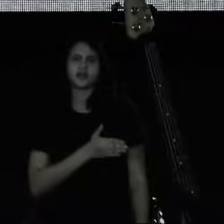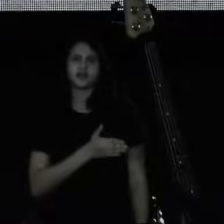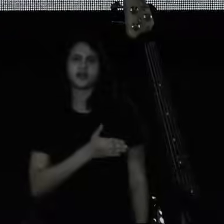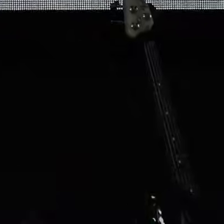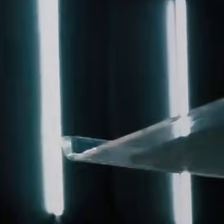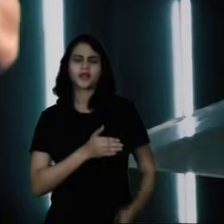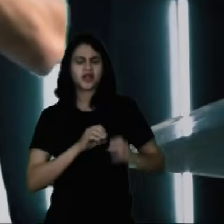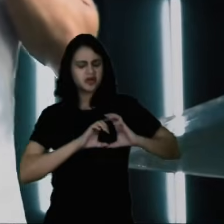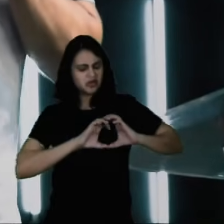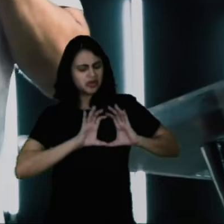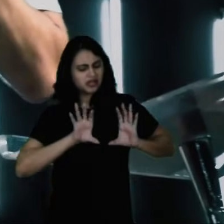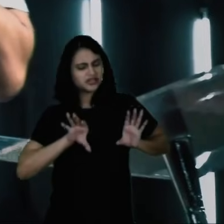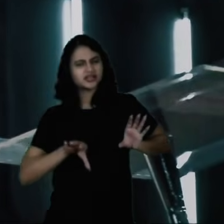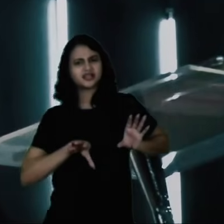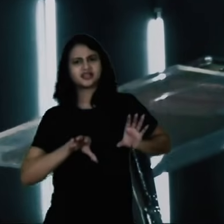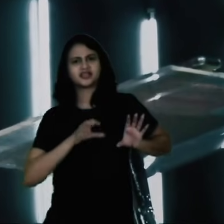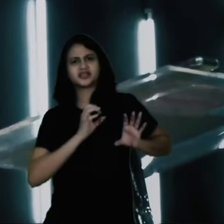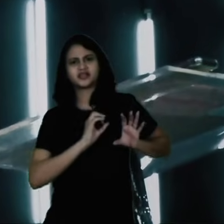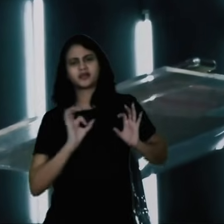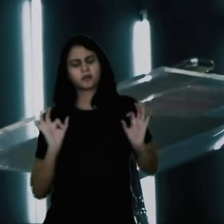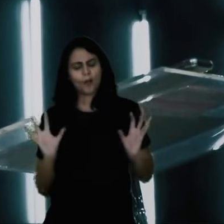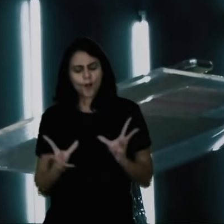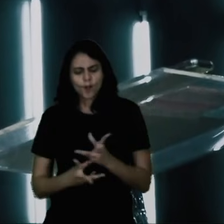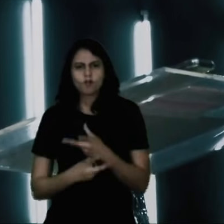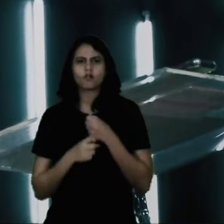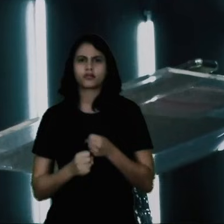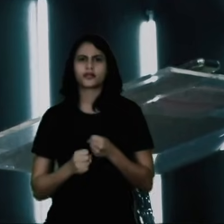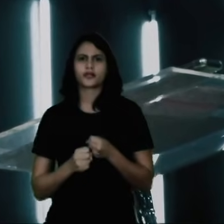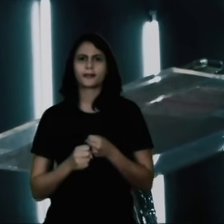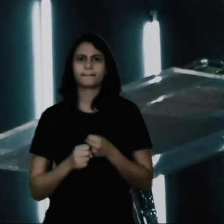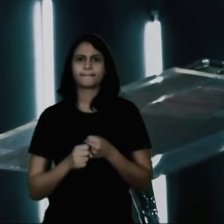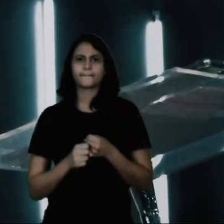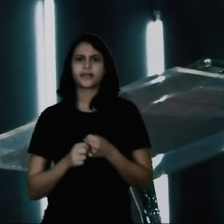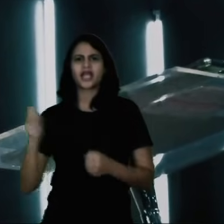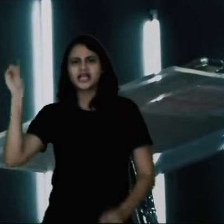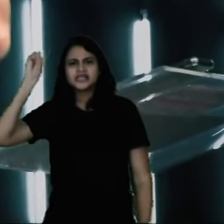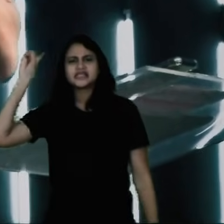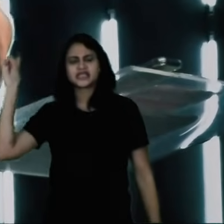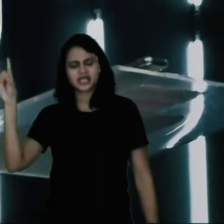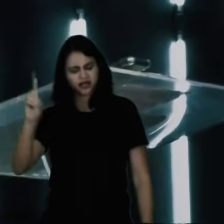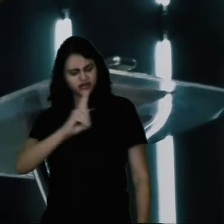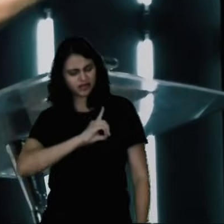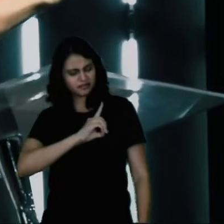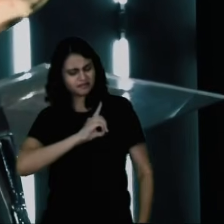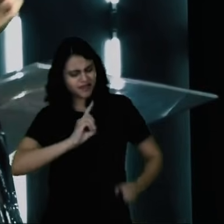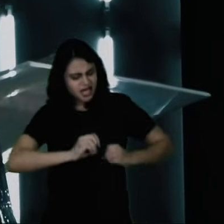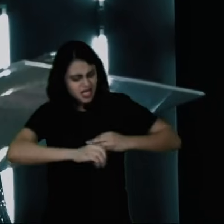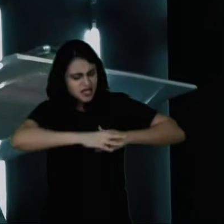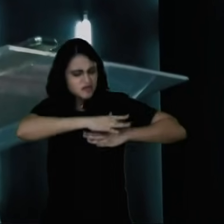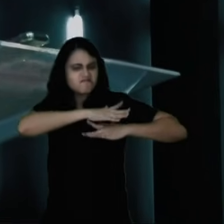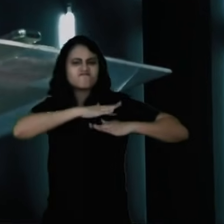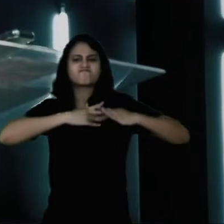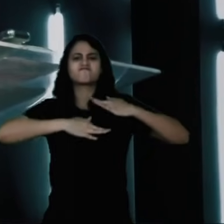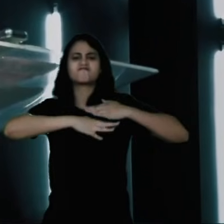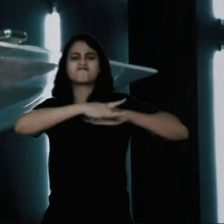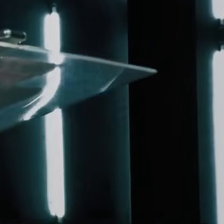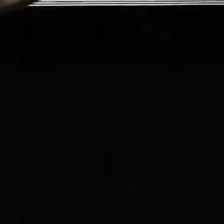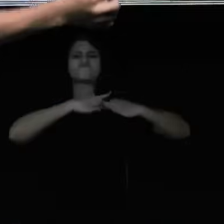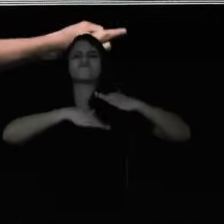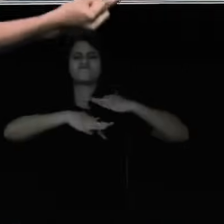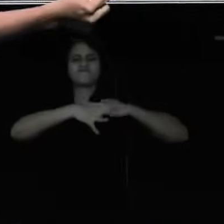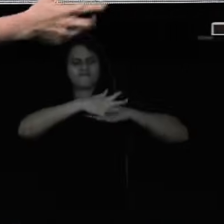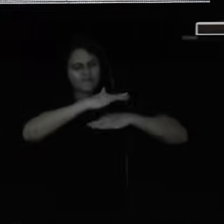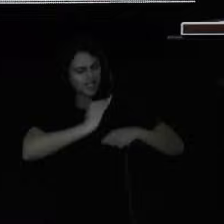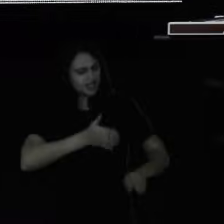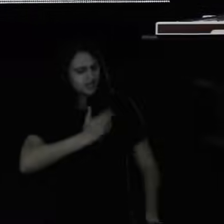causa do abandono, deixa eu te dizer uma coisa, Ele não vai deixar uma brechinha sequer, não vai ter um espaçozinho vazio